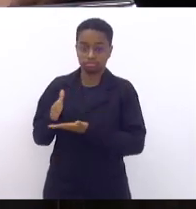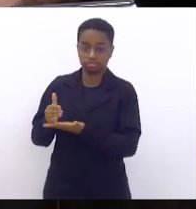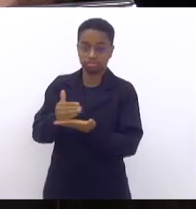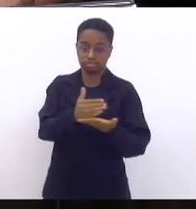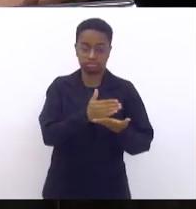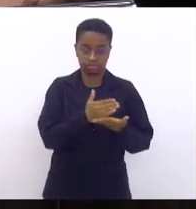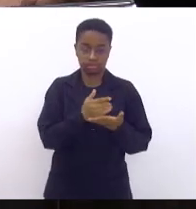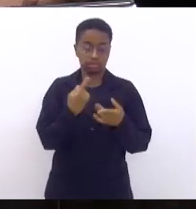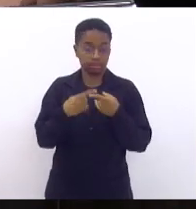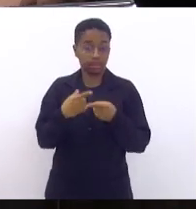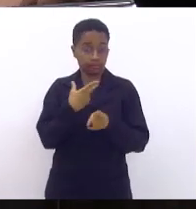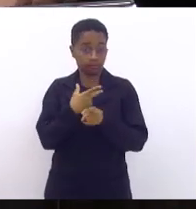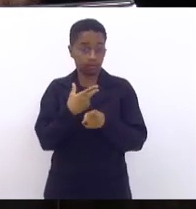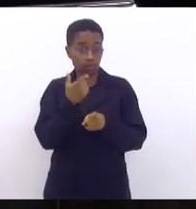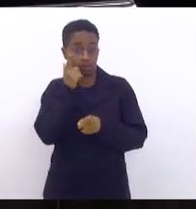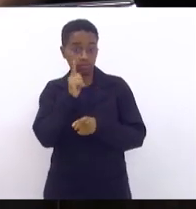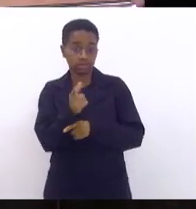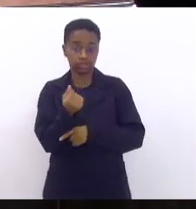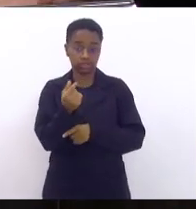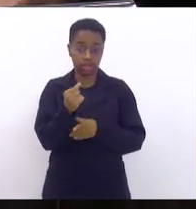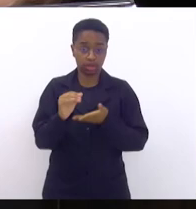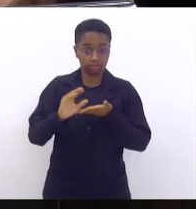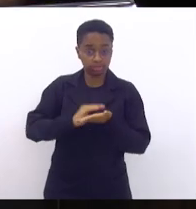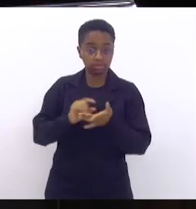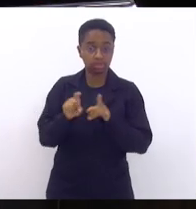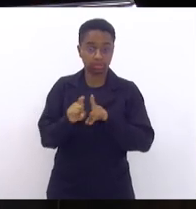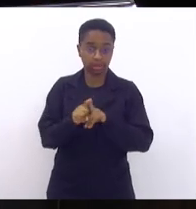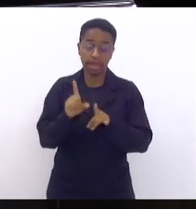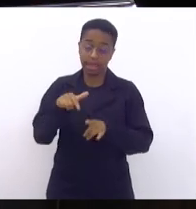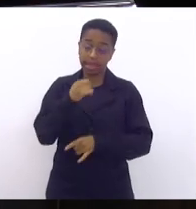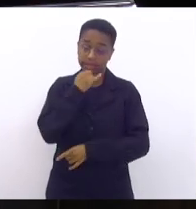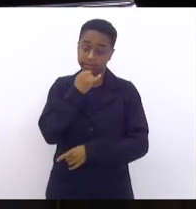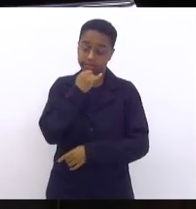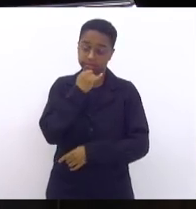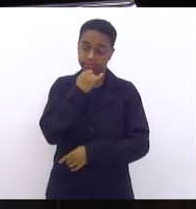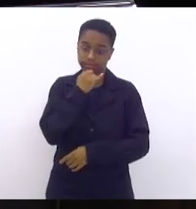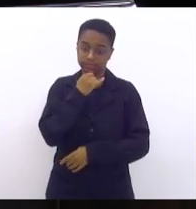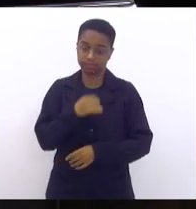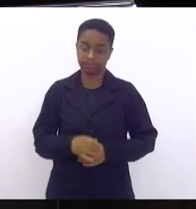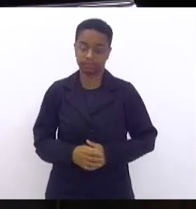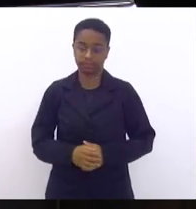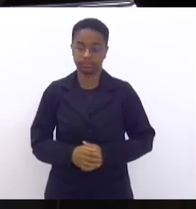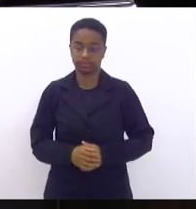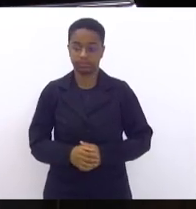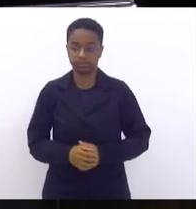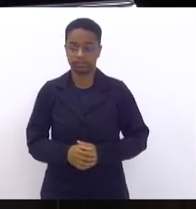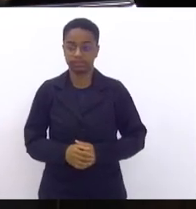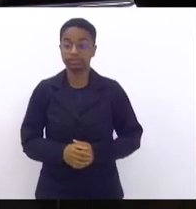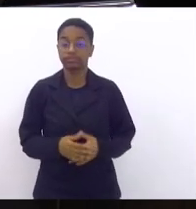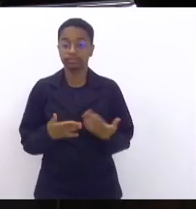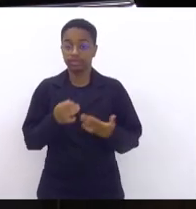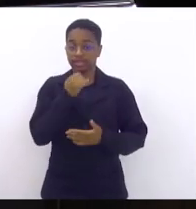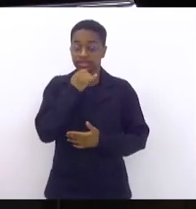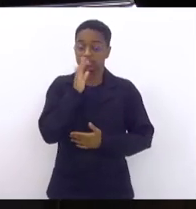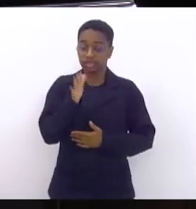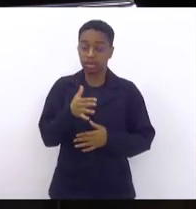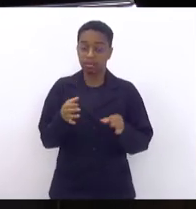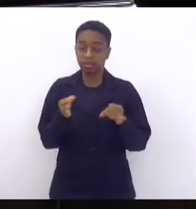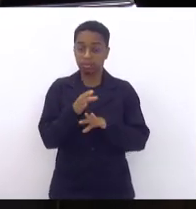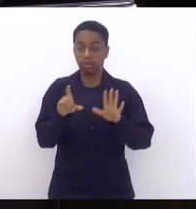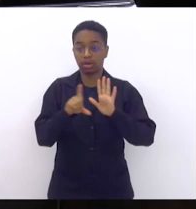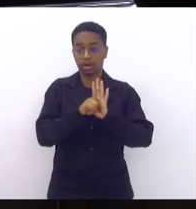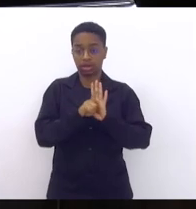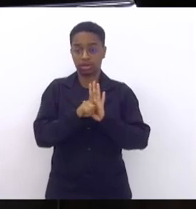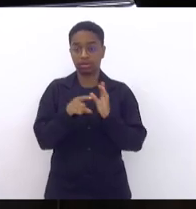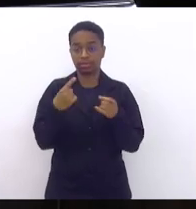isso né então isso é um exemplo são esses exemplos que já existem leis para isso na verdade